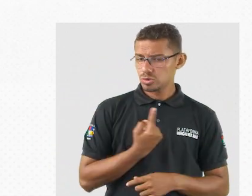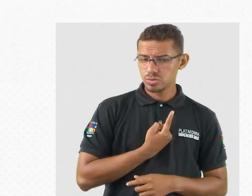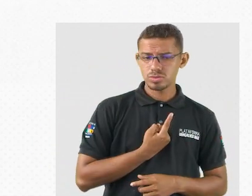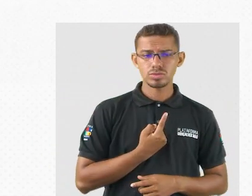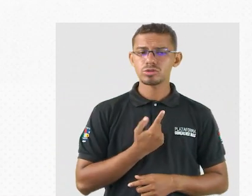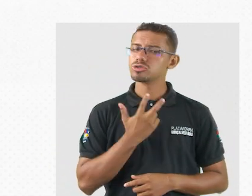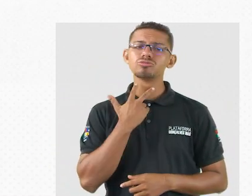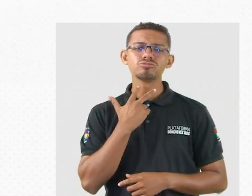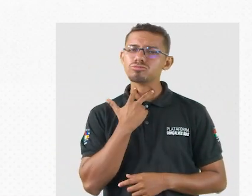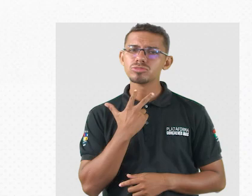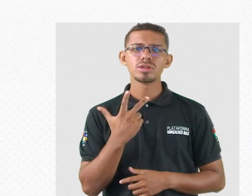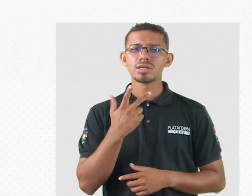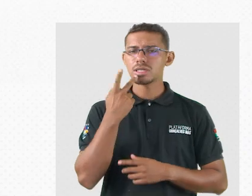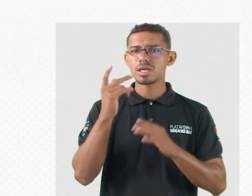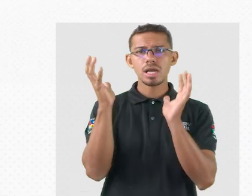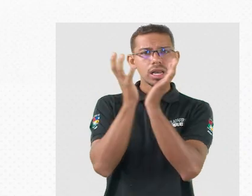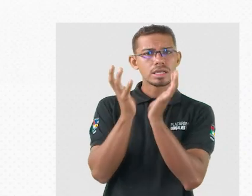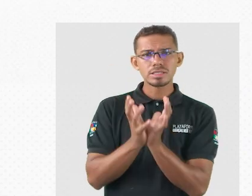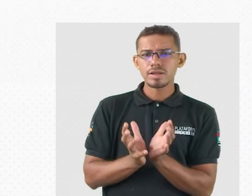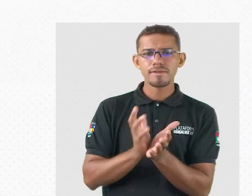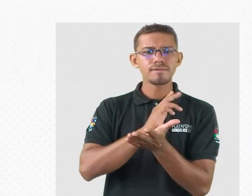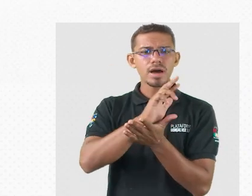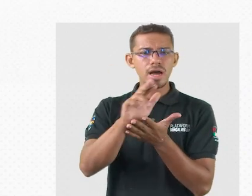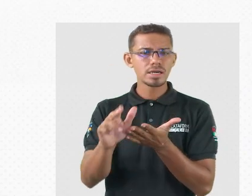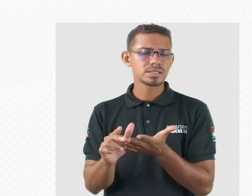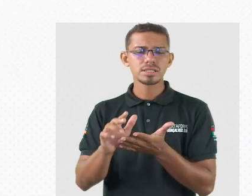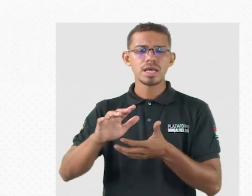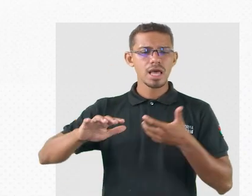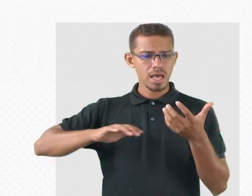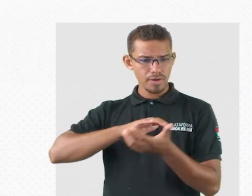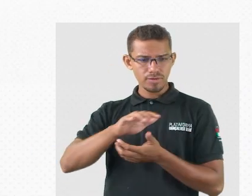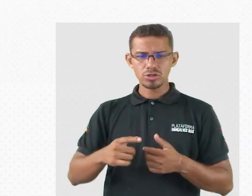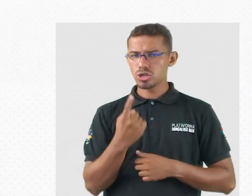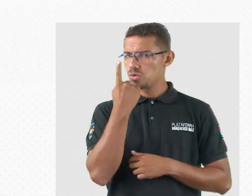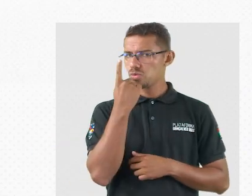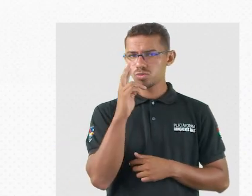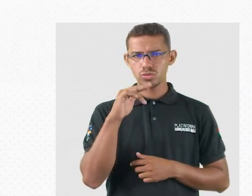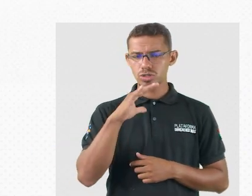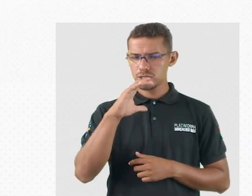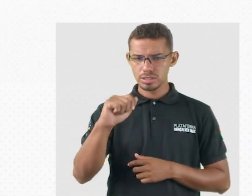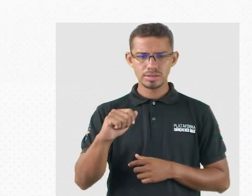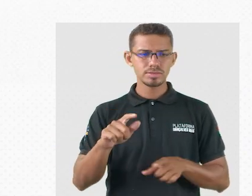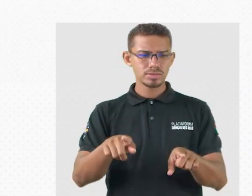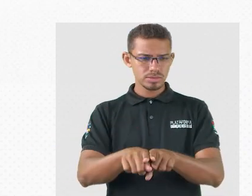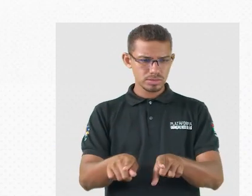nem pudesse classificar essas várias revoltas como uma única, mas